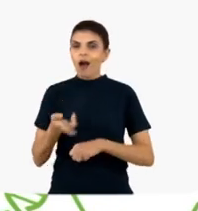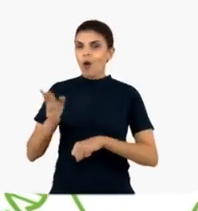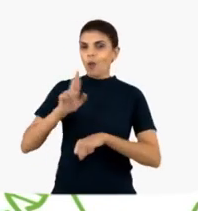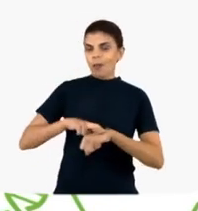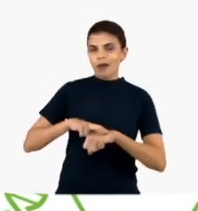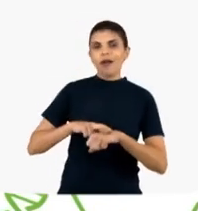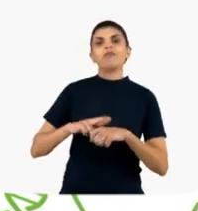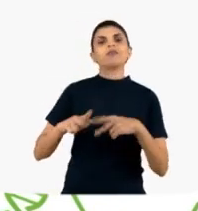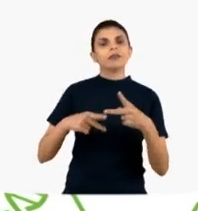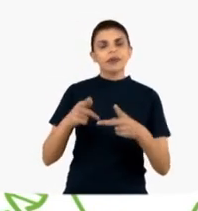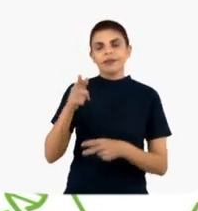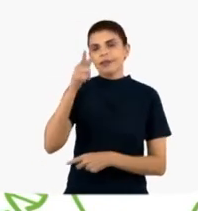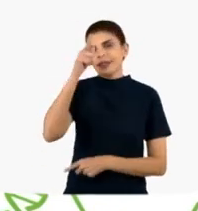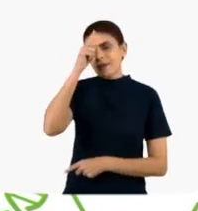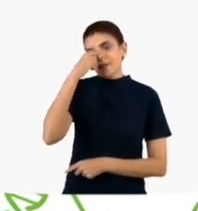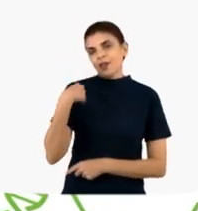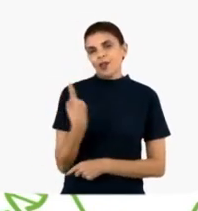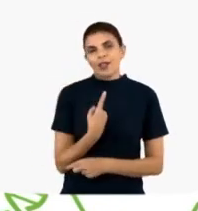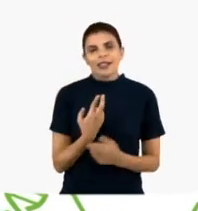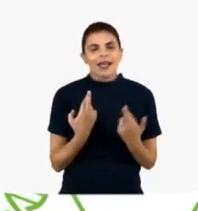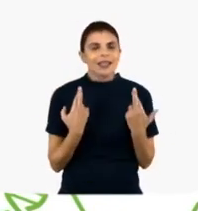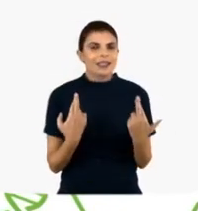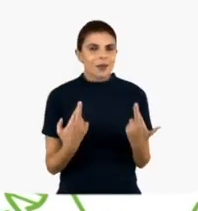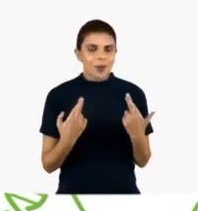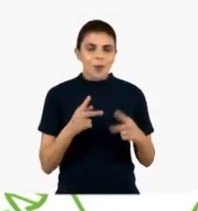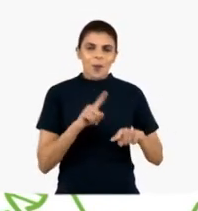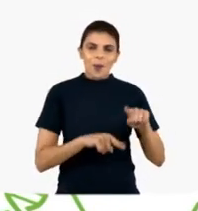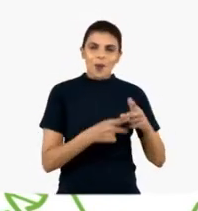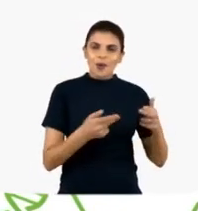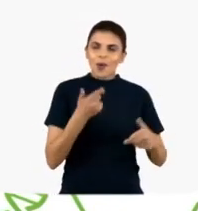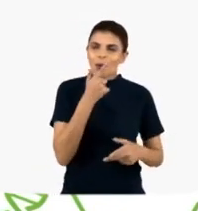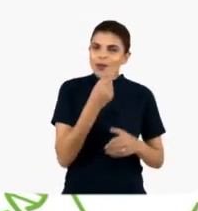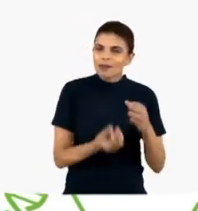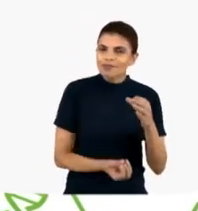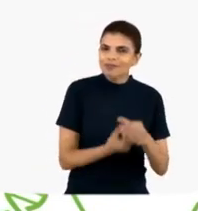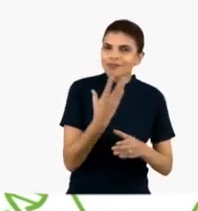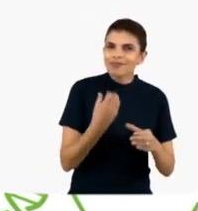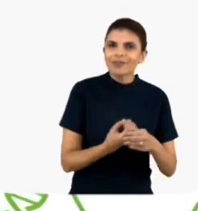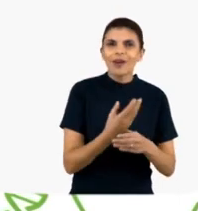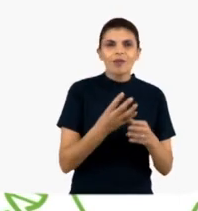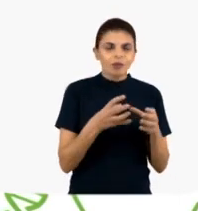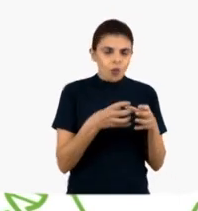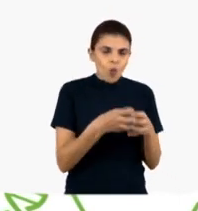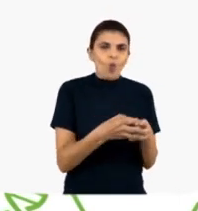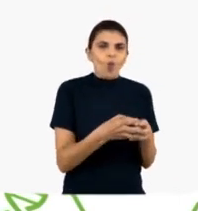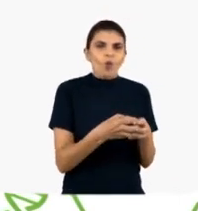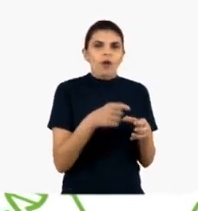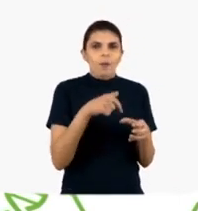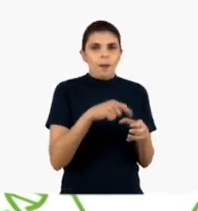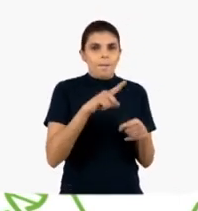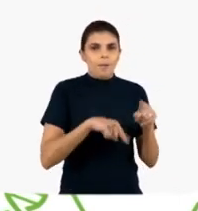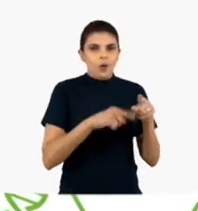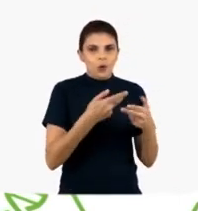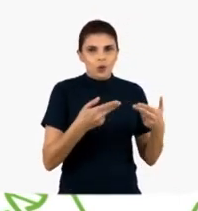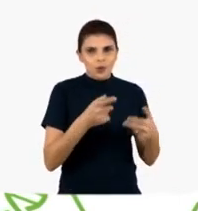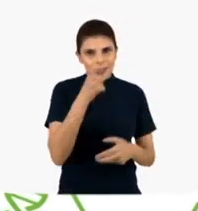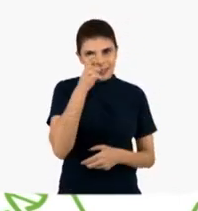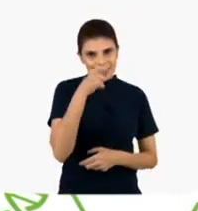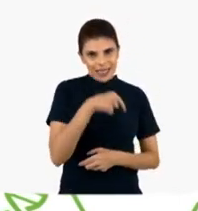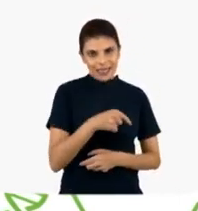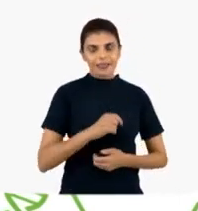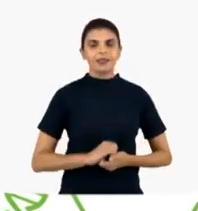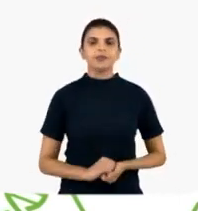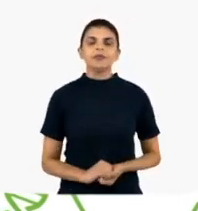essas proteínas. E finalmente esperamos que nosso produto consiga gerar uma alta concentração do meu produto de